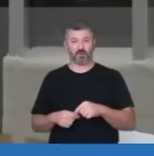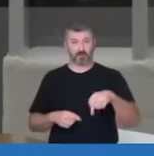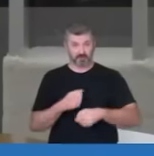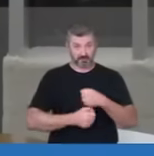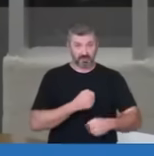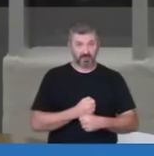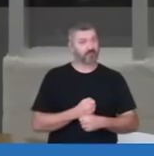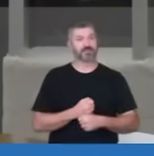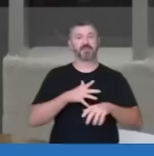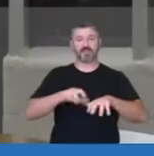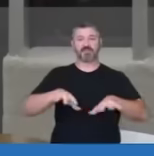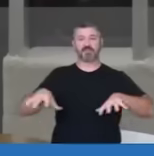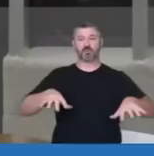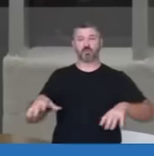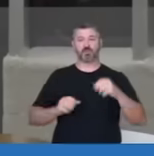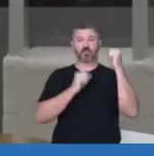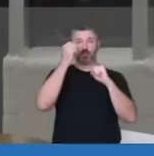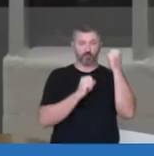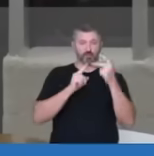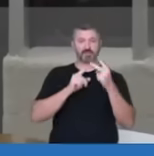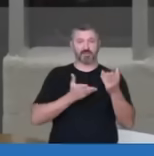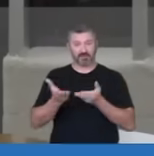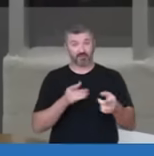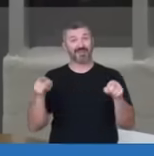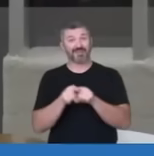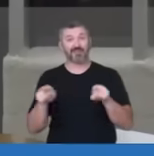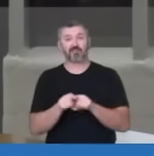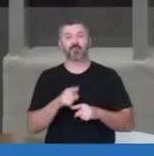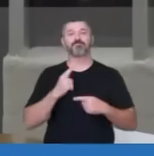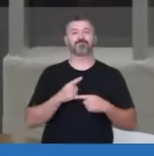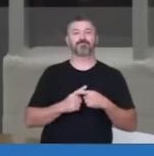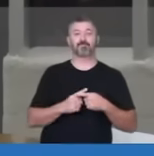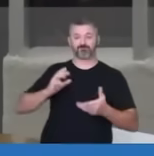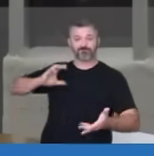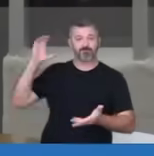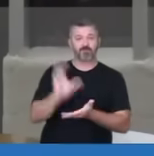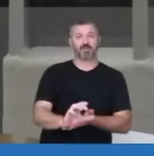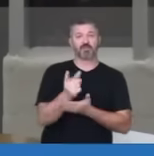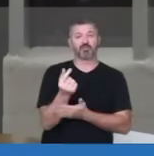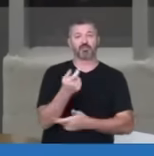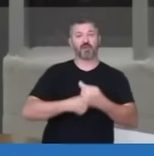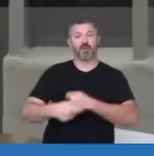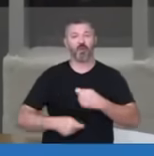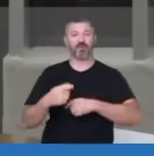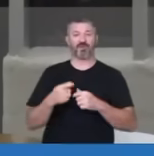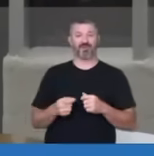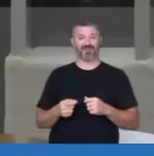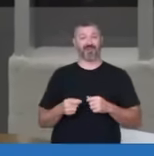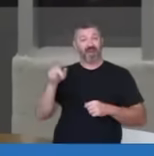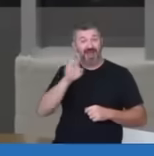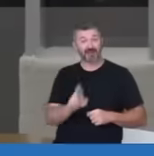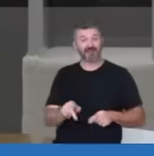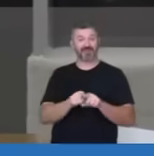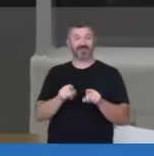ela está distribuída na indústria, nos serviços também. Por quê? Se injetou recursos na economia. É resultado também